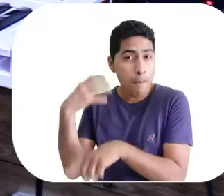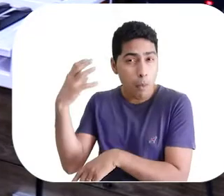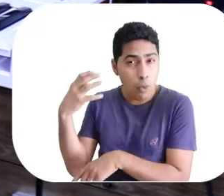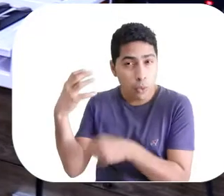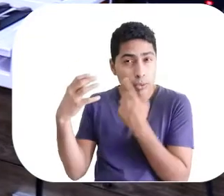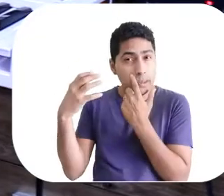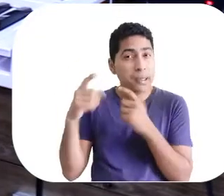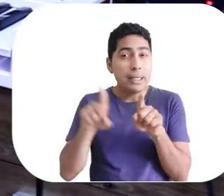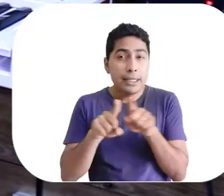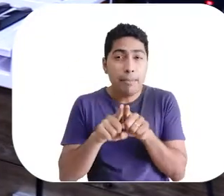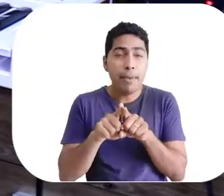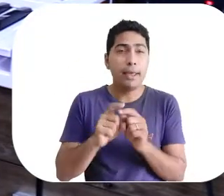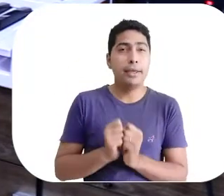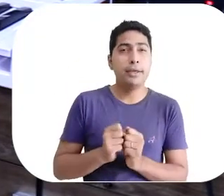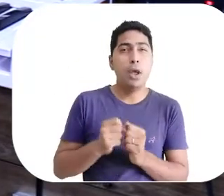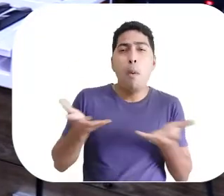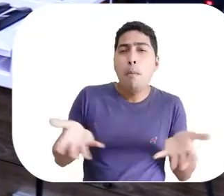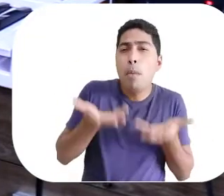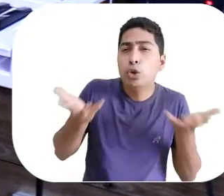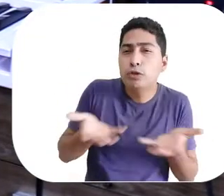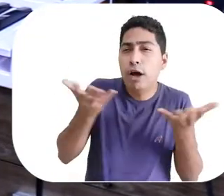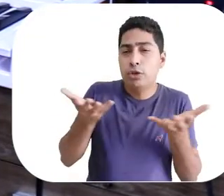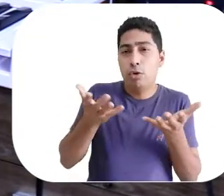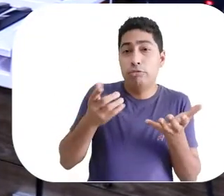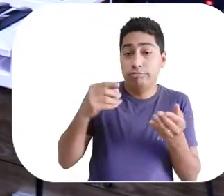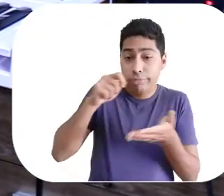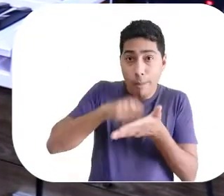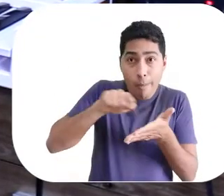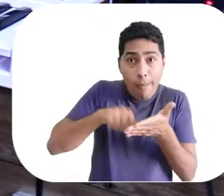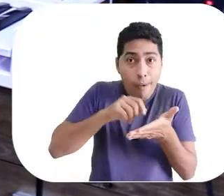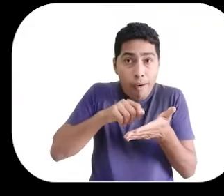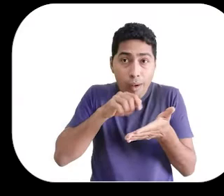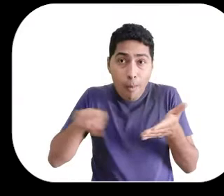como elementos motivadores para esse processo de composição, né?